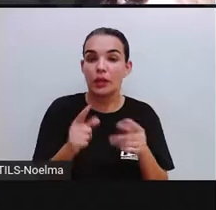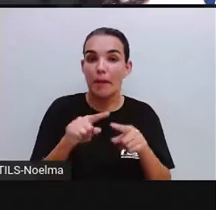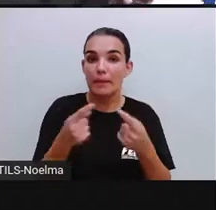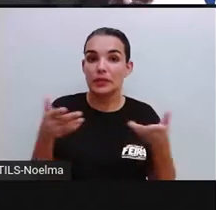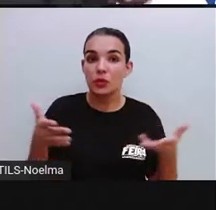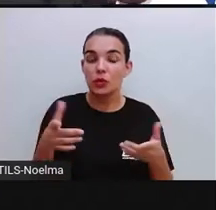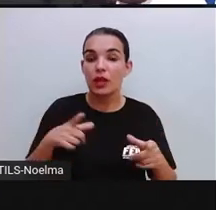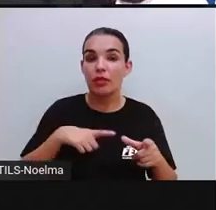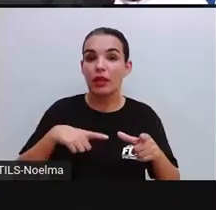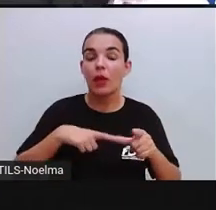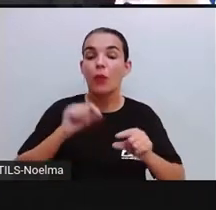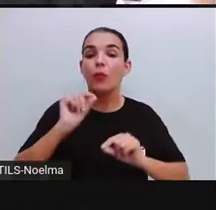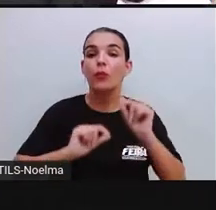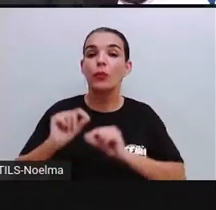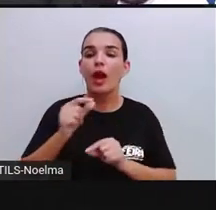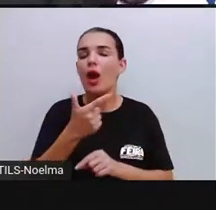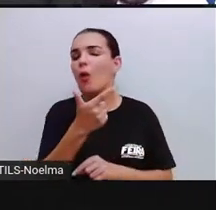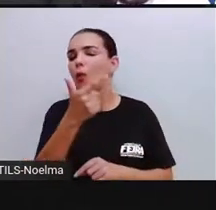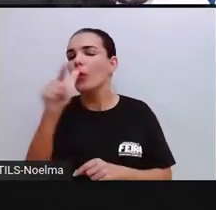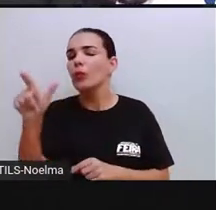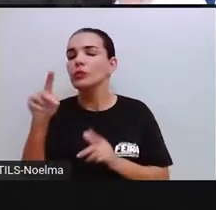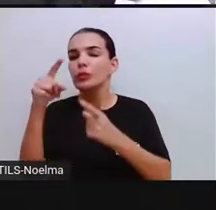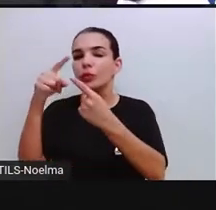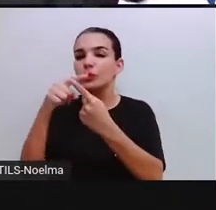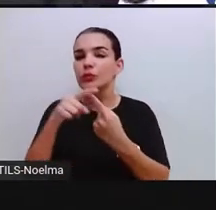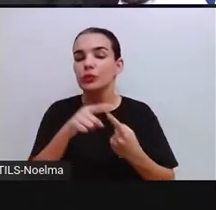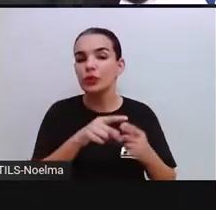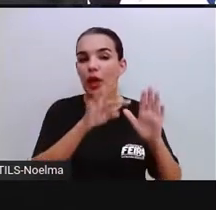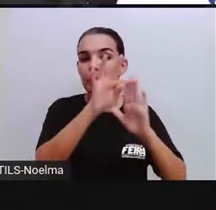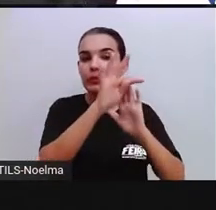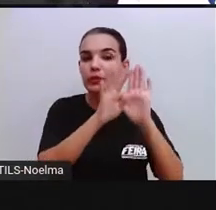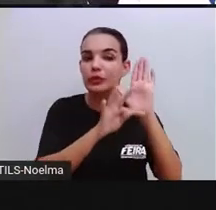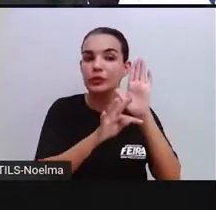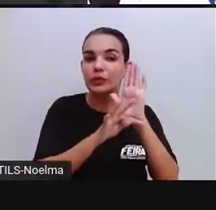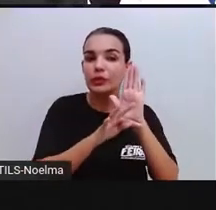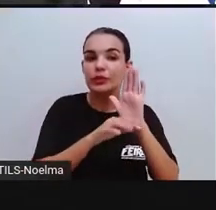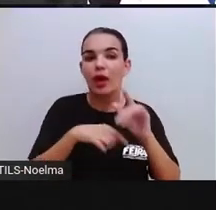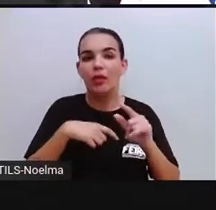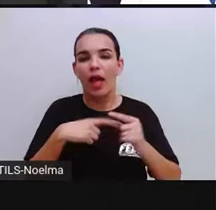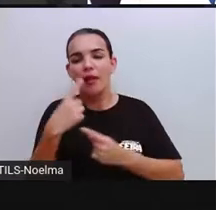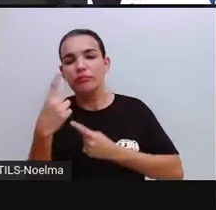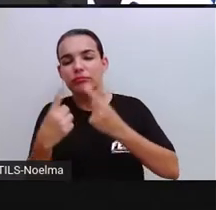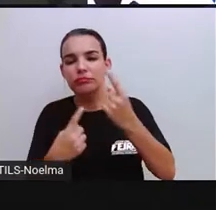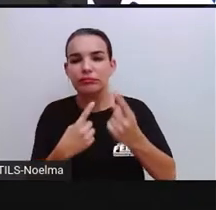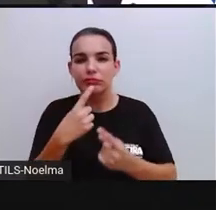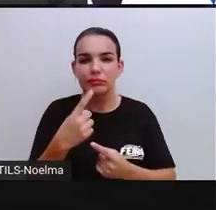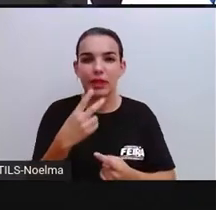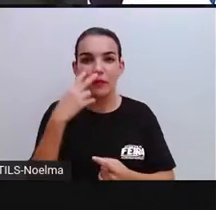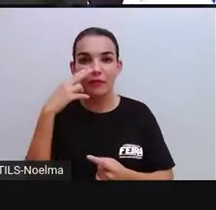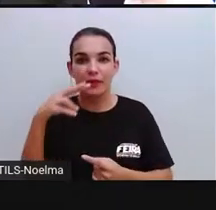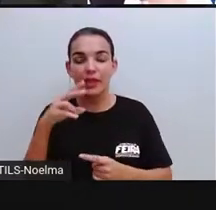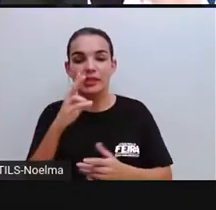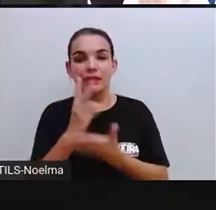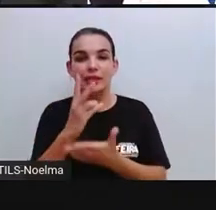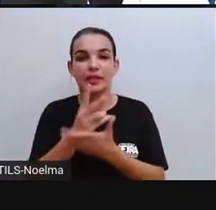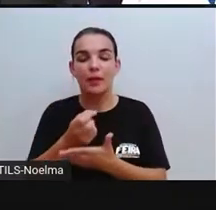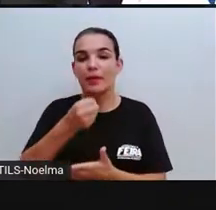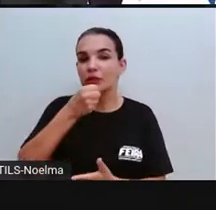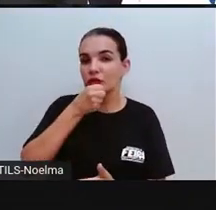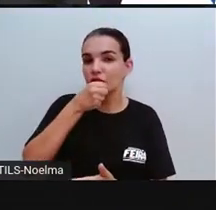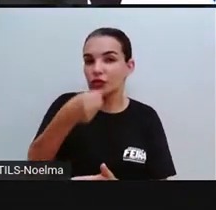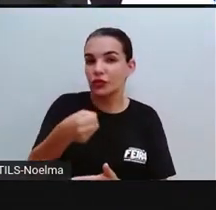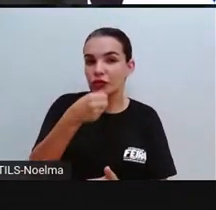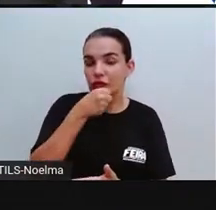vamos falar de um outro tipo, né, de texto que muitas vezes a gente vê, né, em jornais, a gente pode